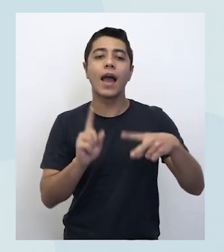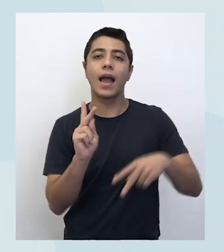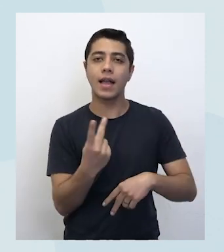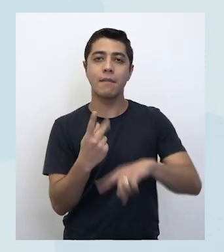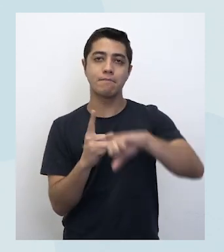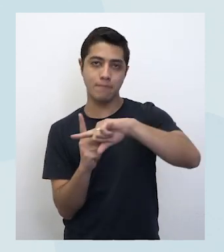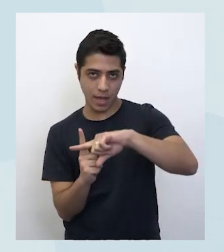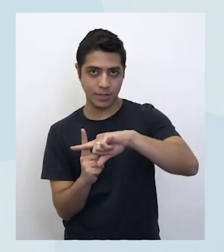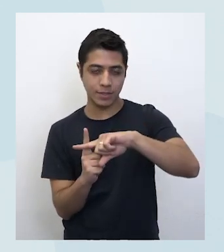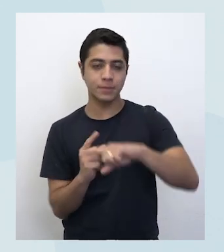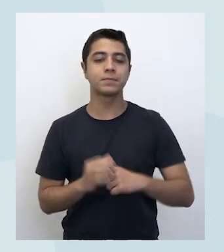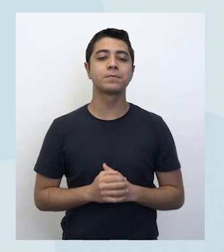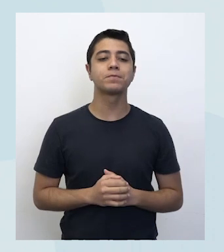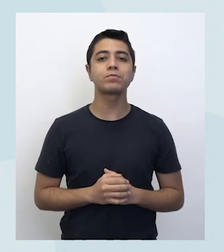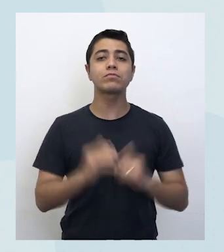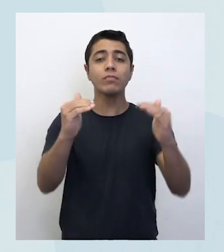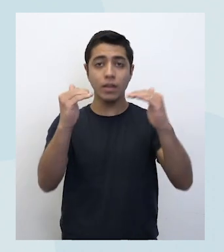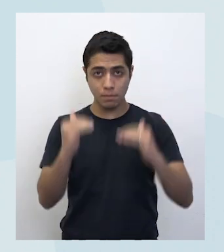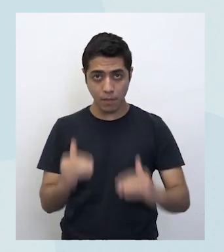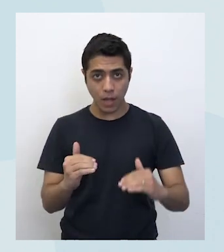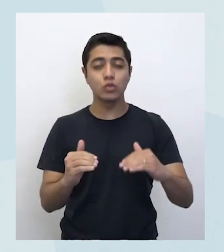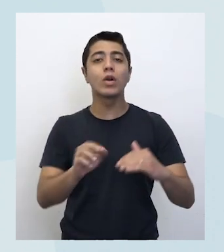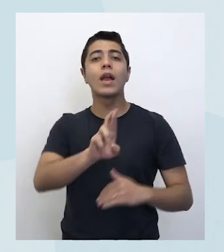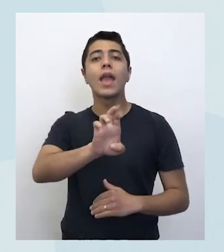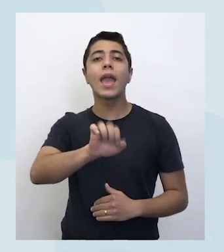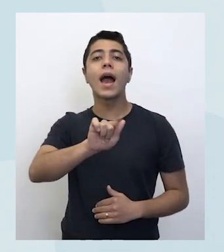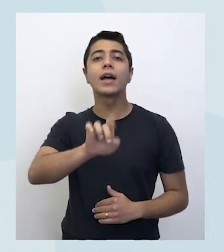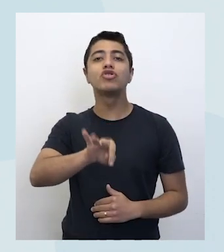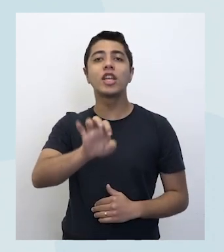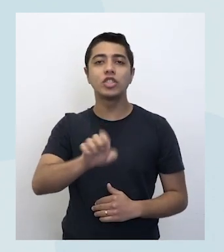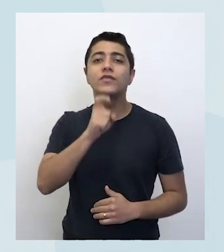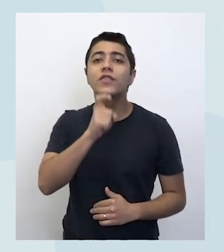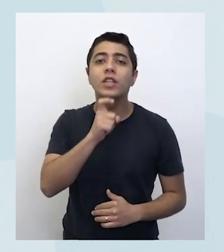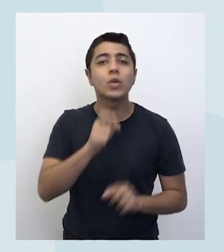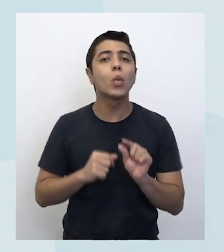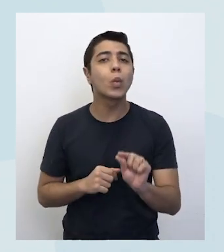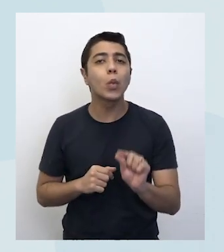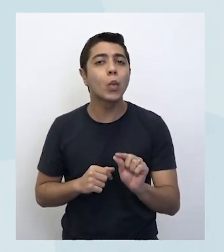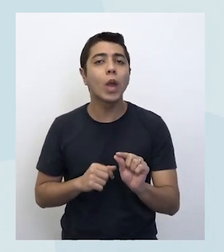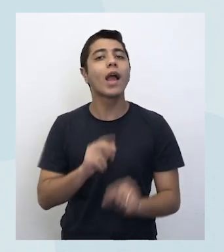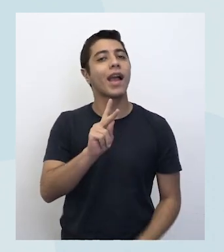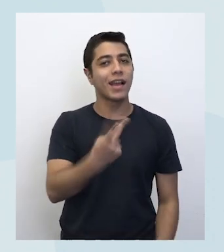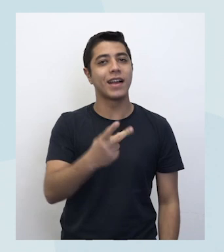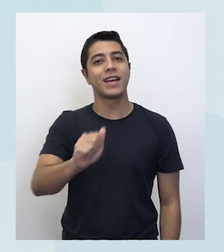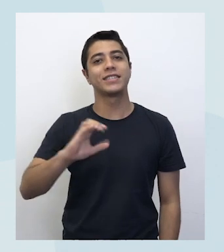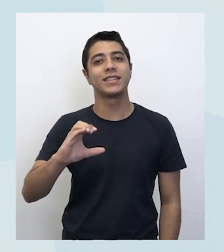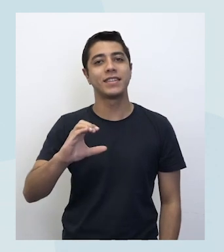ácido acético. E vou fazer essa continha. Vamos olhar aqui um pouquinho só, por favor? Deixa eu pegar aqui uma